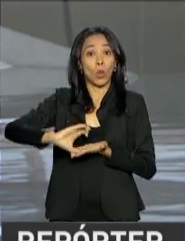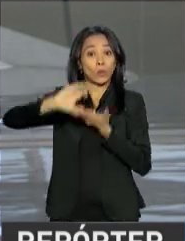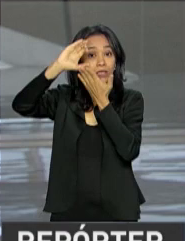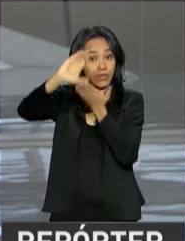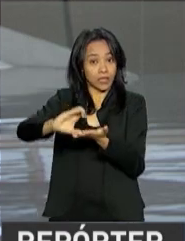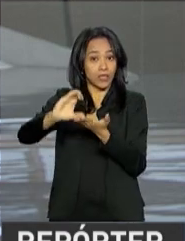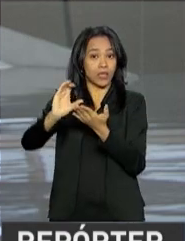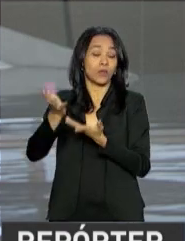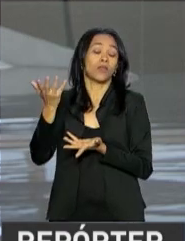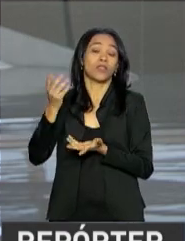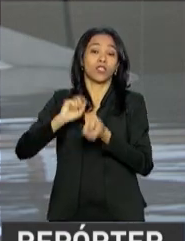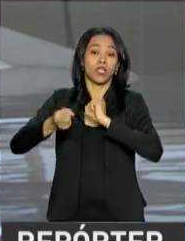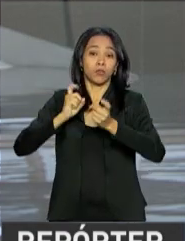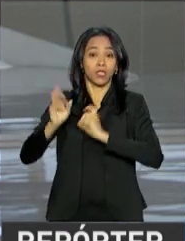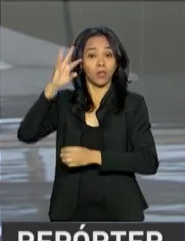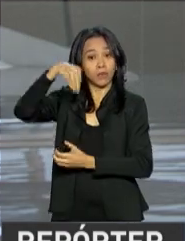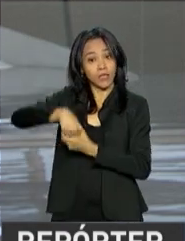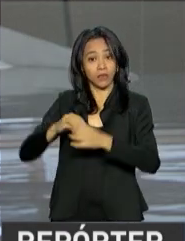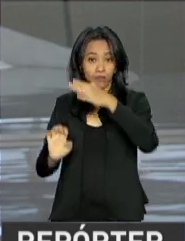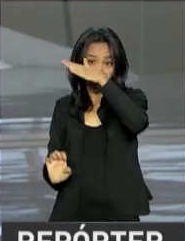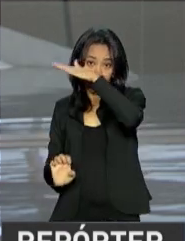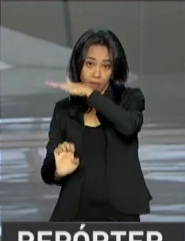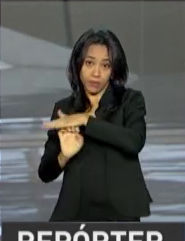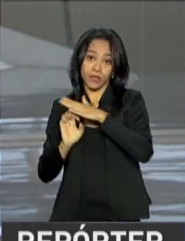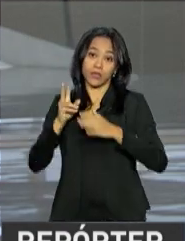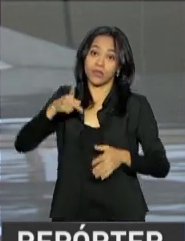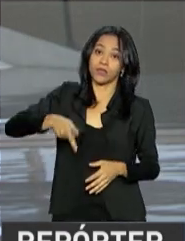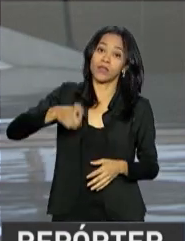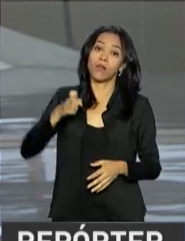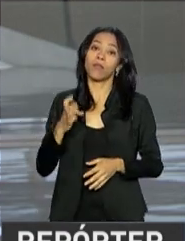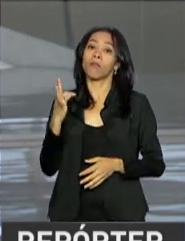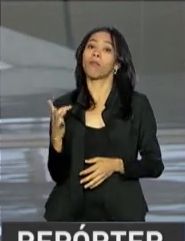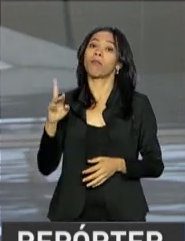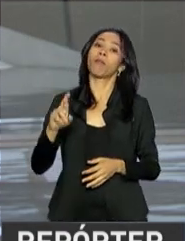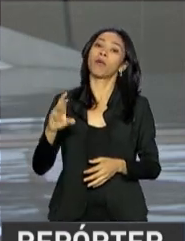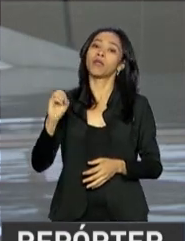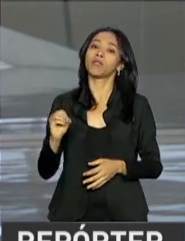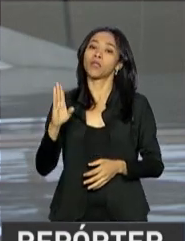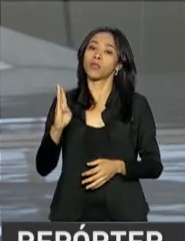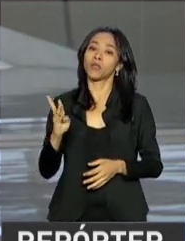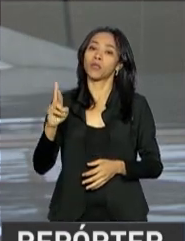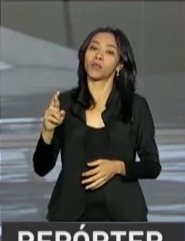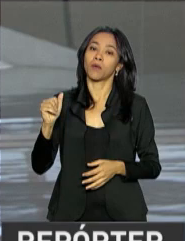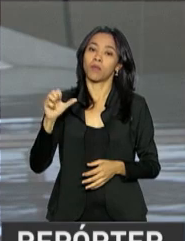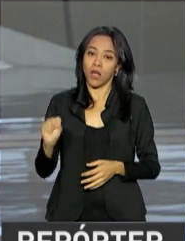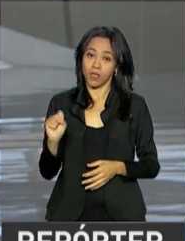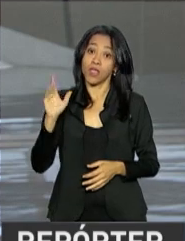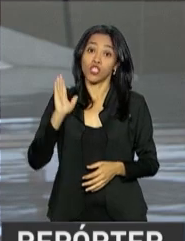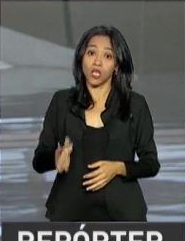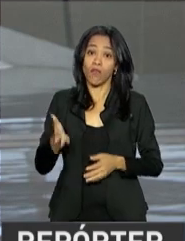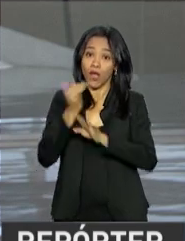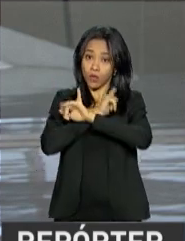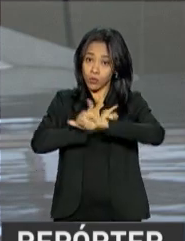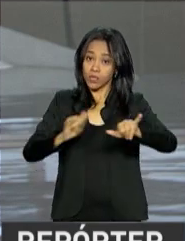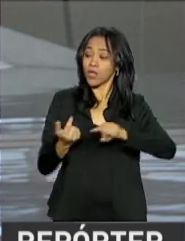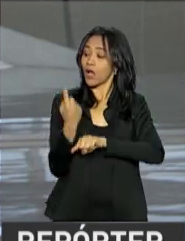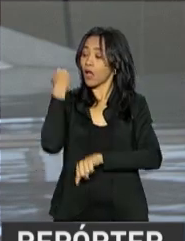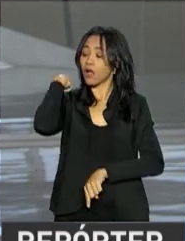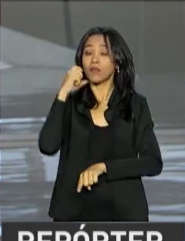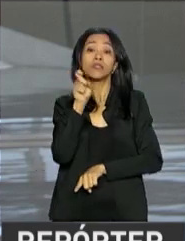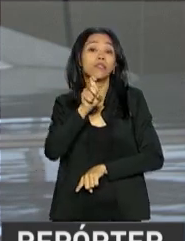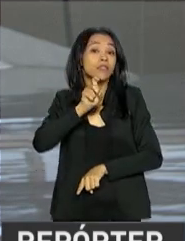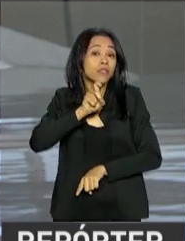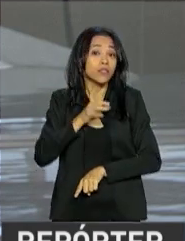petrobras para assumir interinamente o comando da empresa o anúncio foi feito pelo presidente michel temer na última